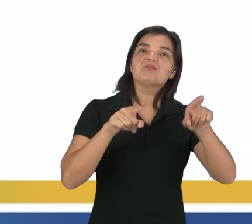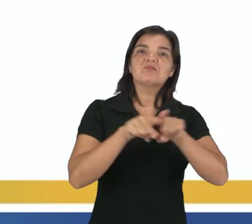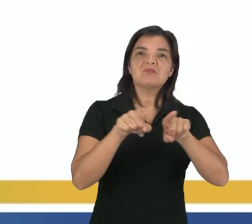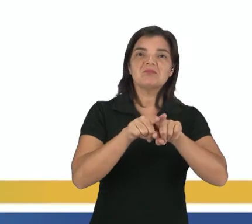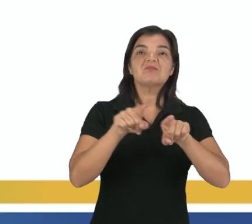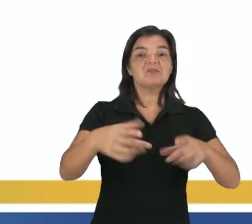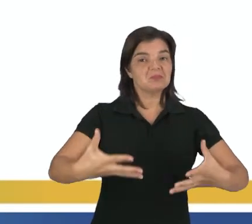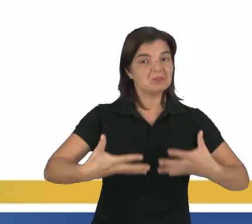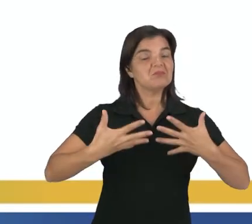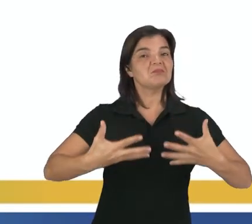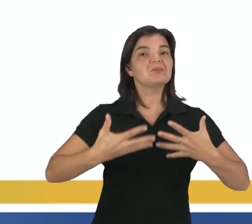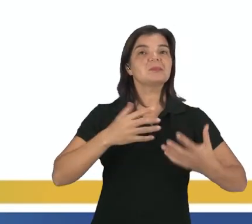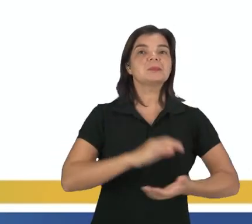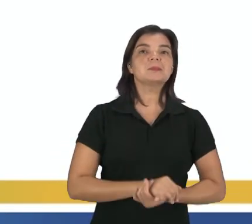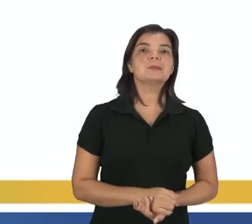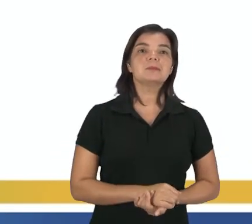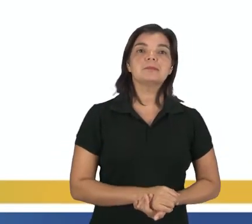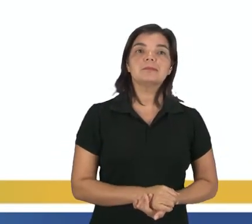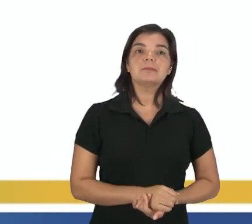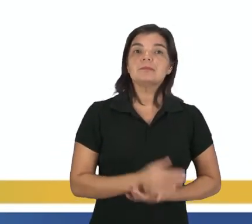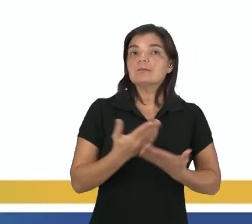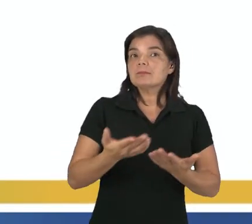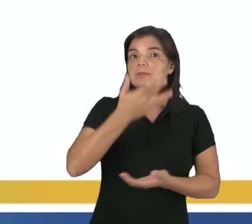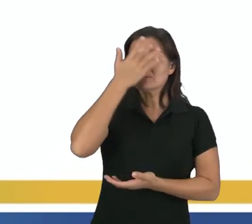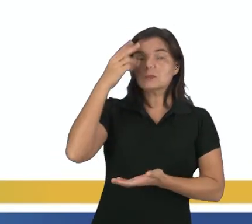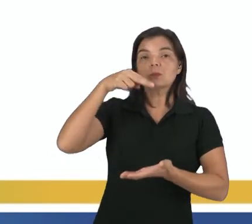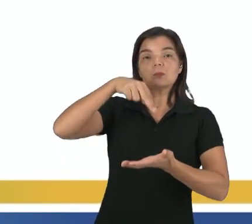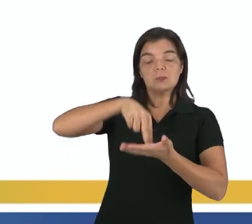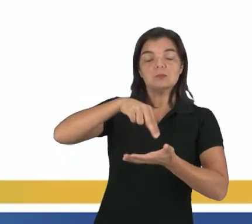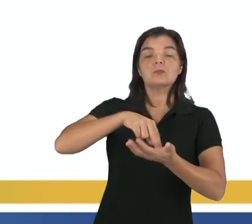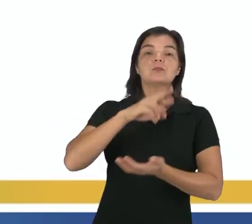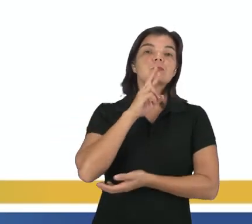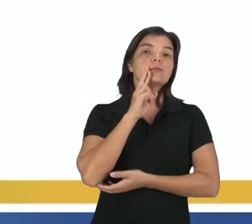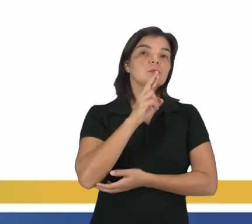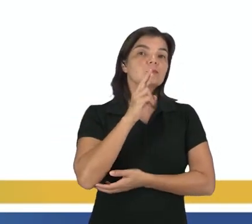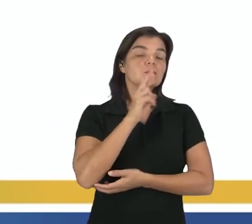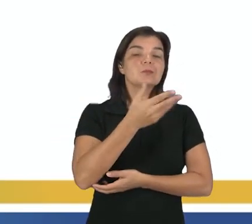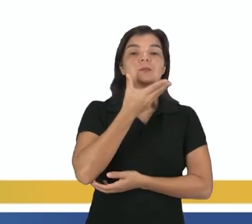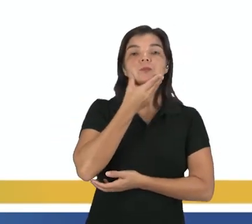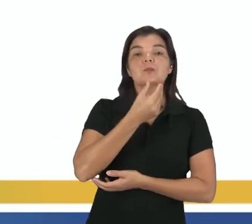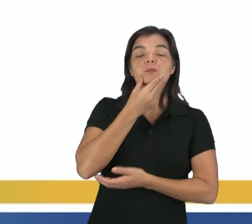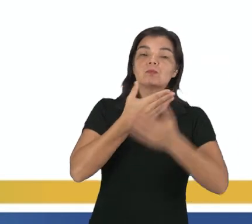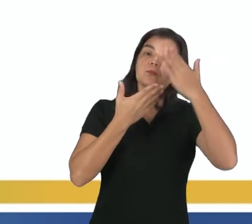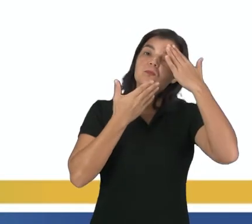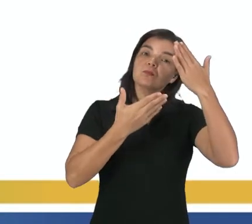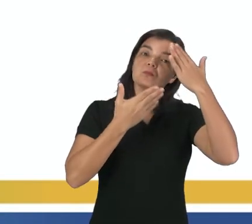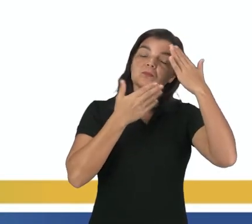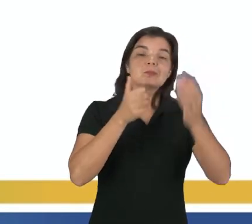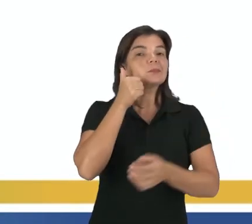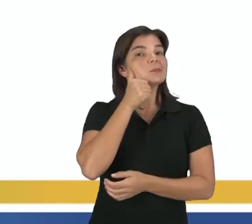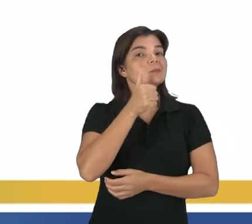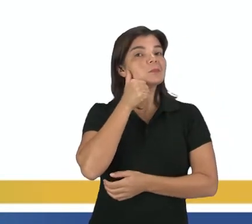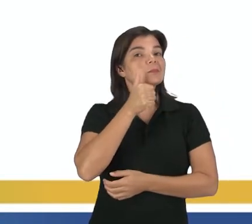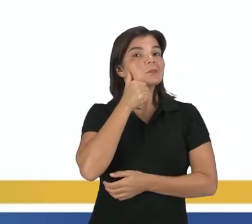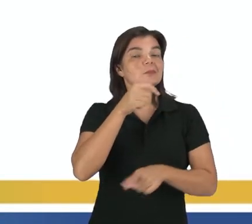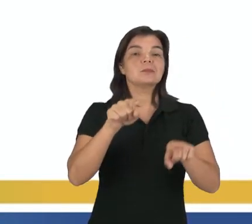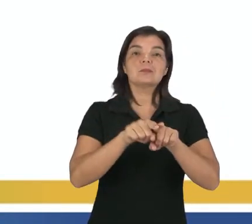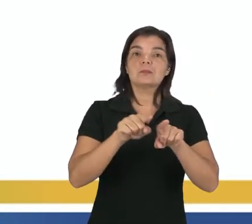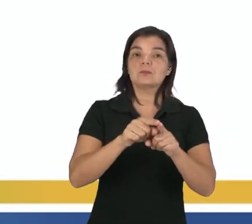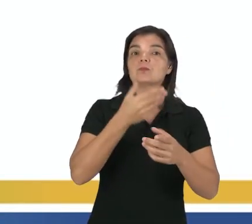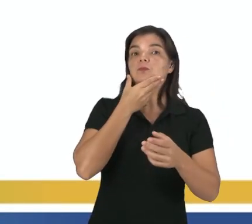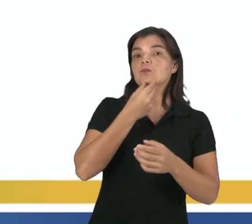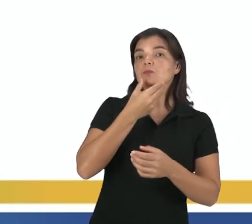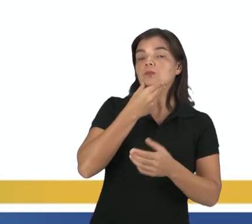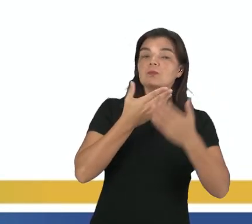vocês também me motivaram. Gente, a personagem ela diz obrigada. Nós temos a expressão